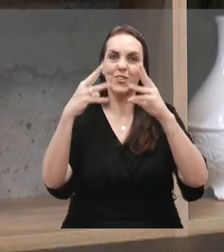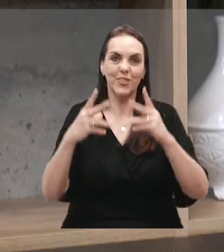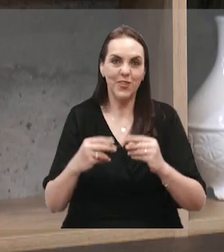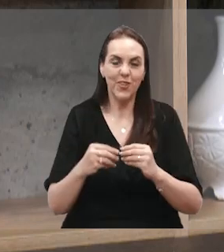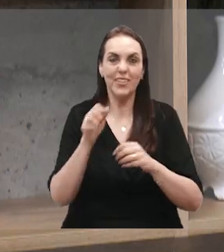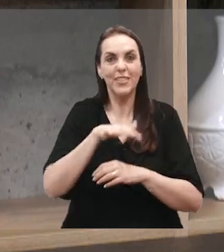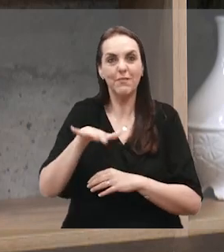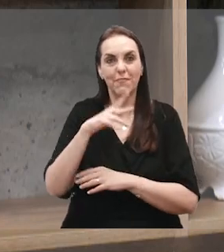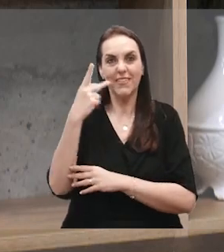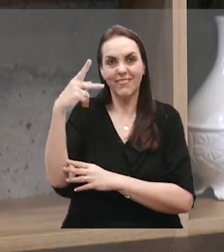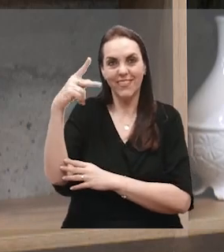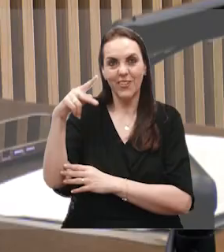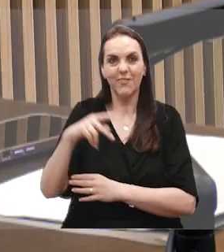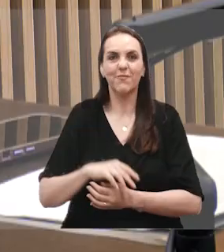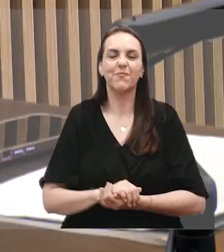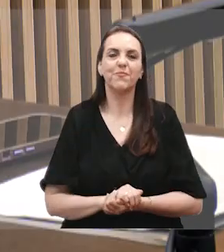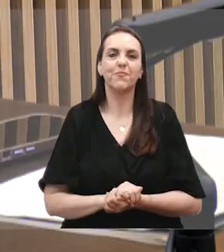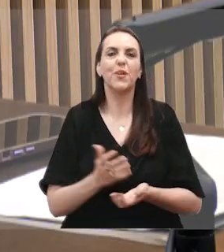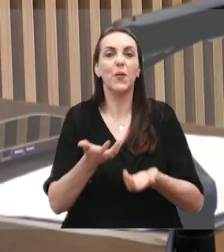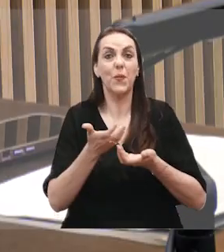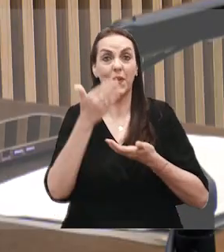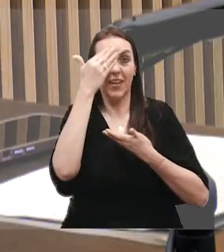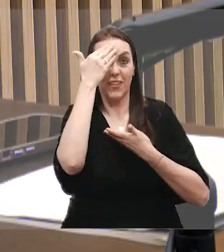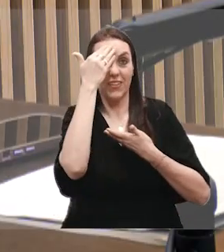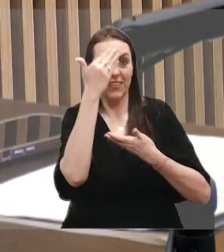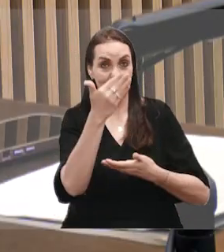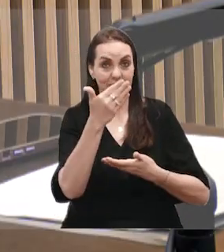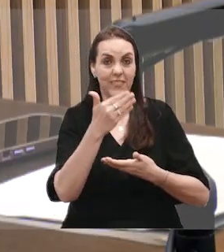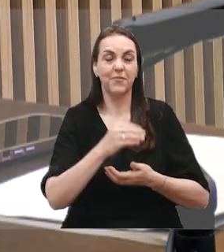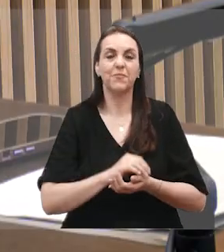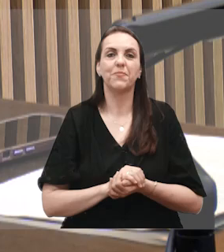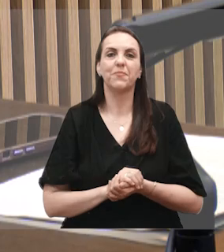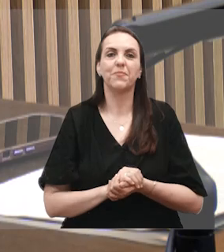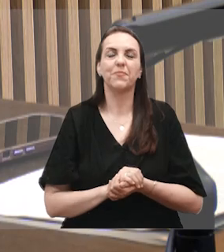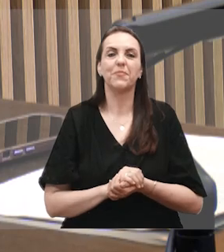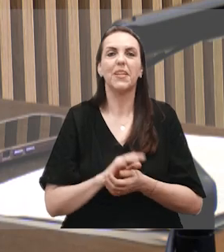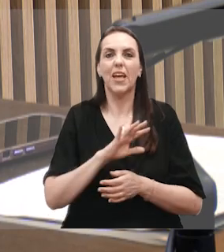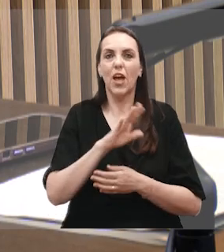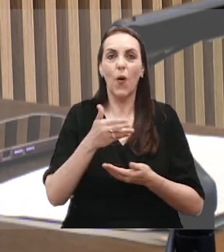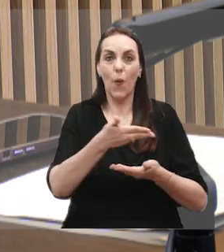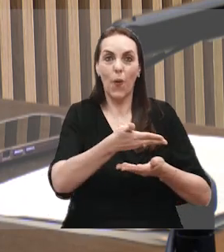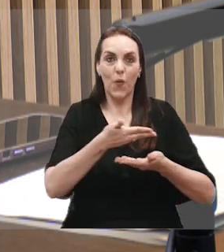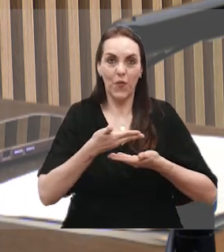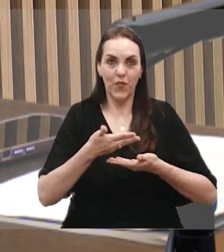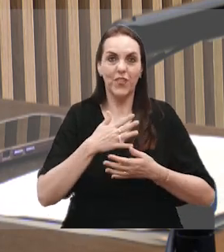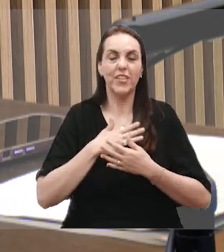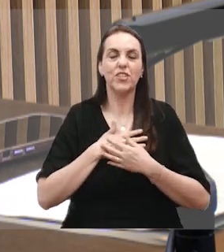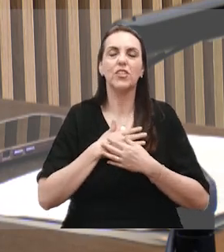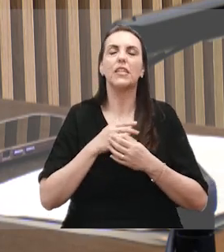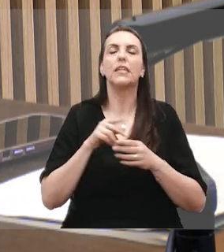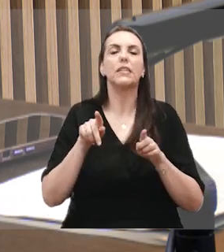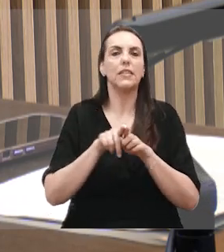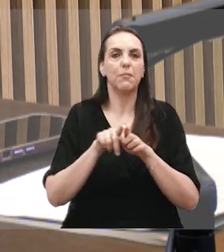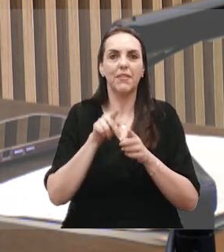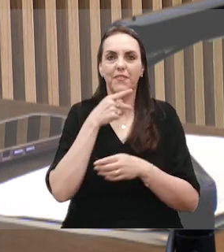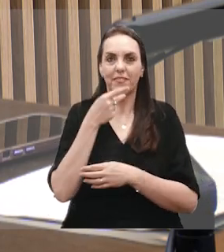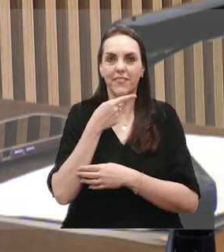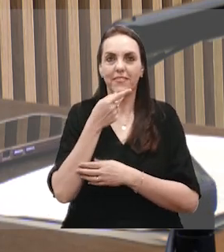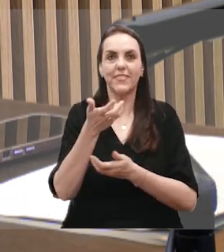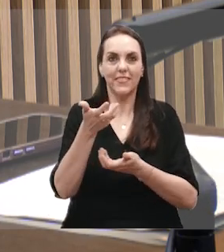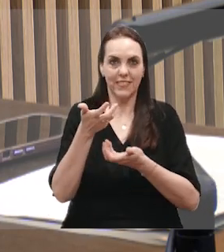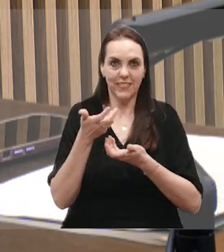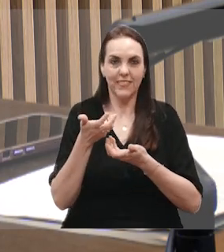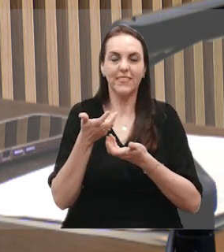espaço ainda é seu. Eu quero agradecer, né, Fábio, pelo convite e dizer também que a gente